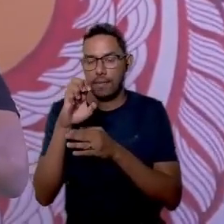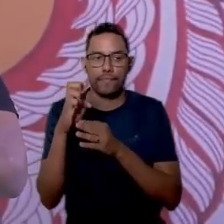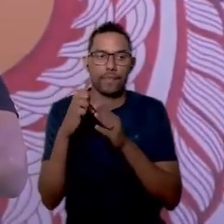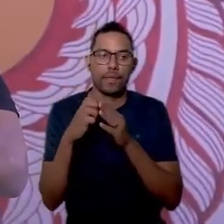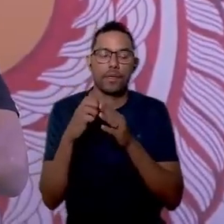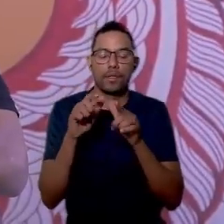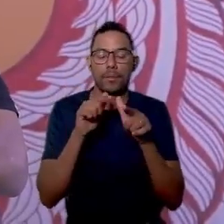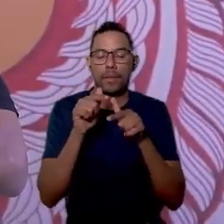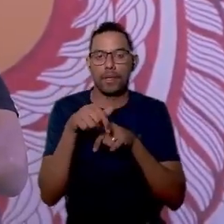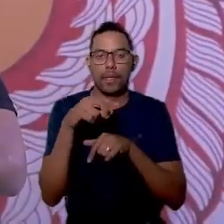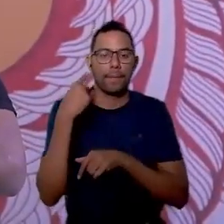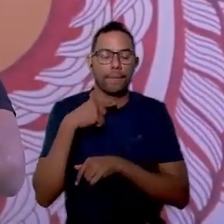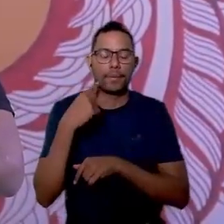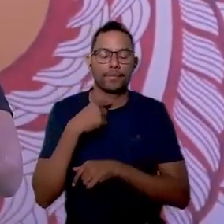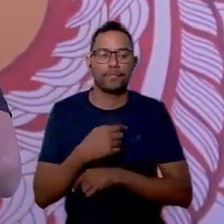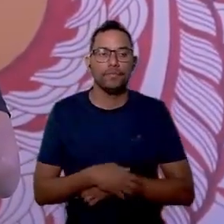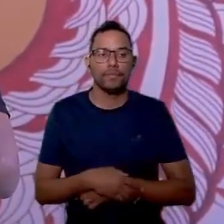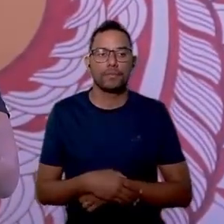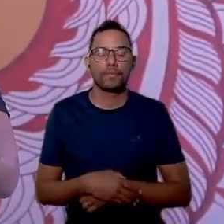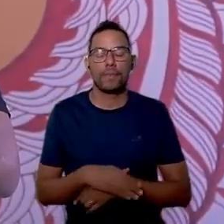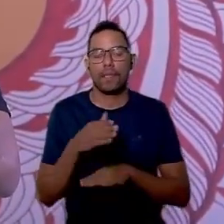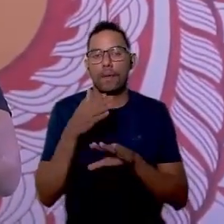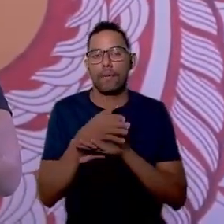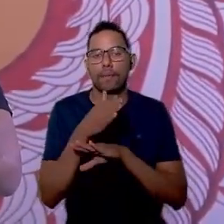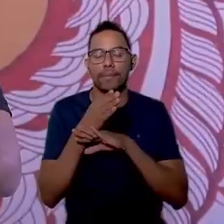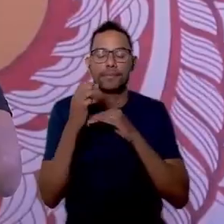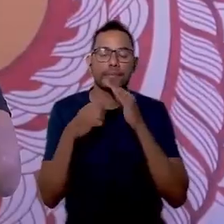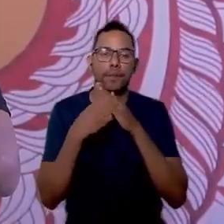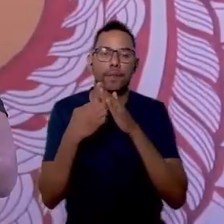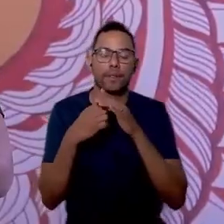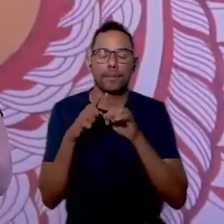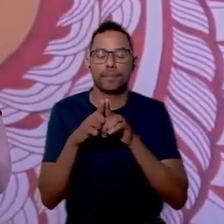Gerais, a participar desse empreendimento,